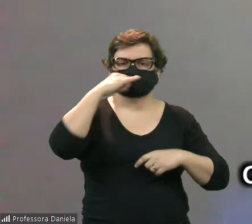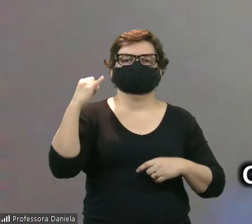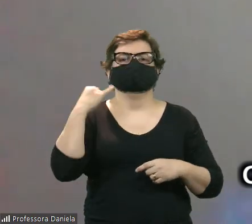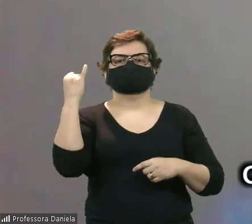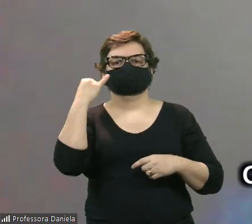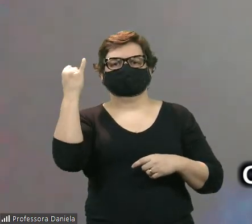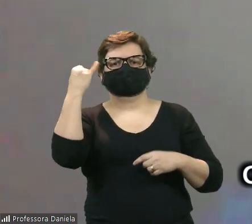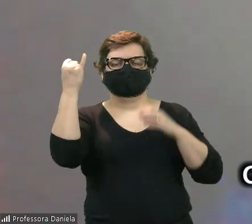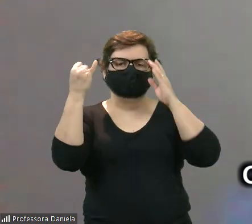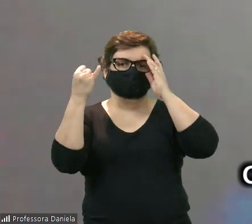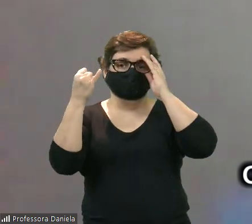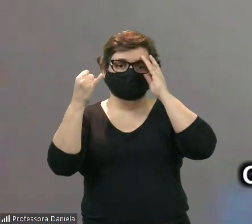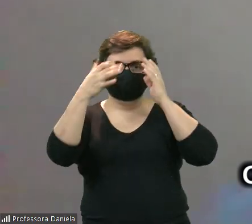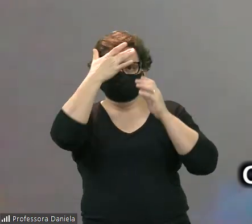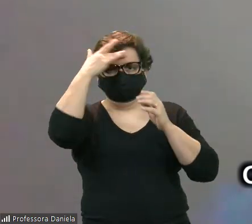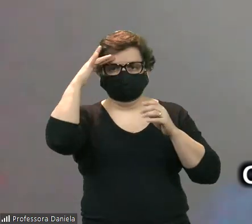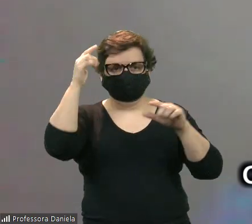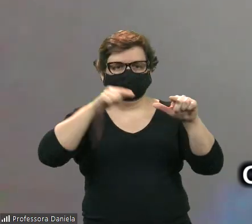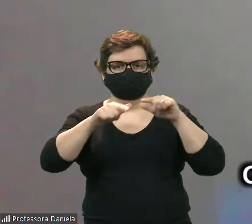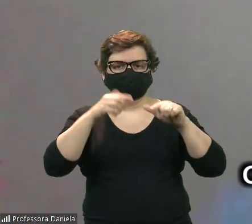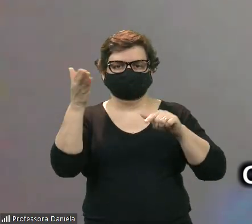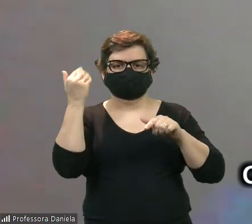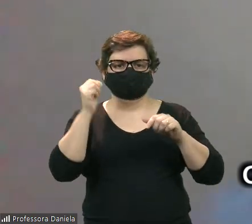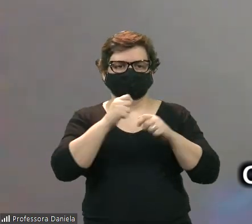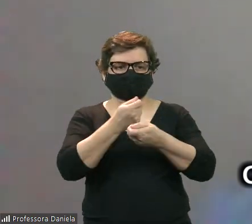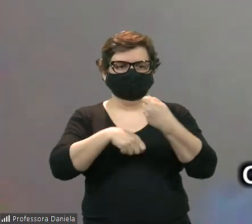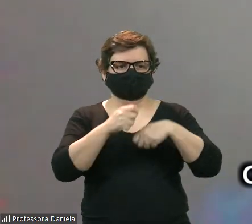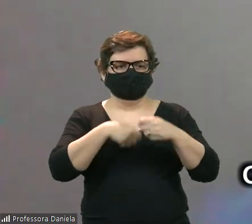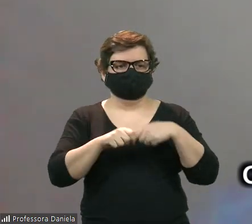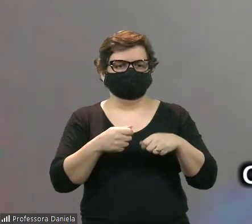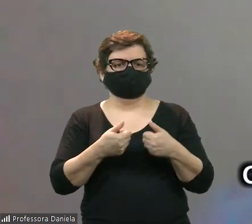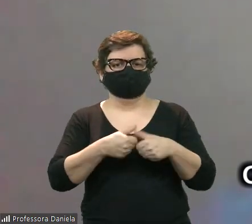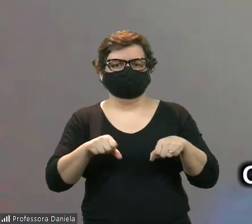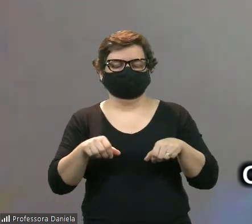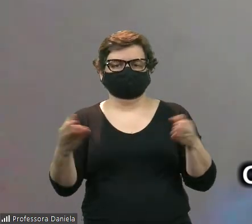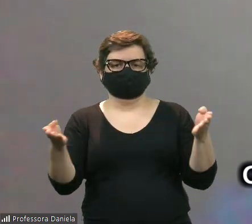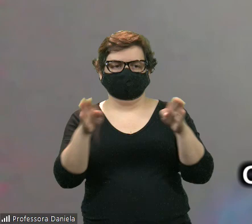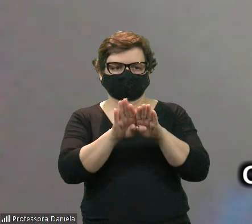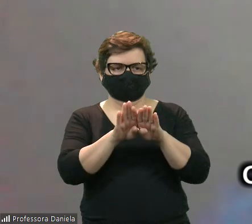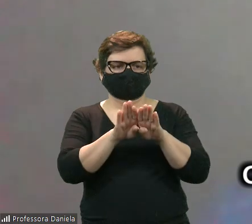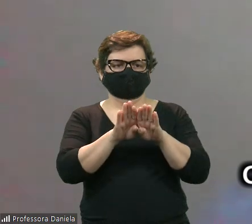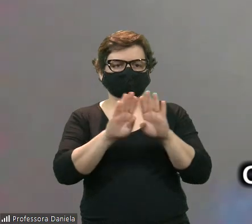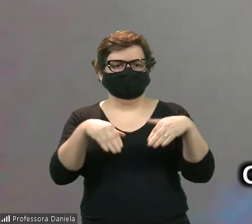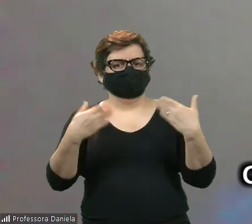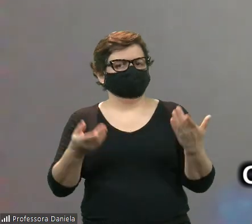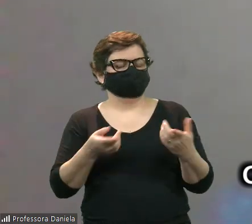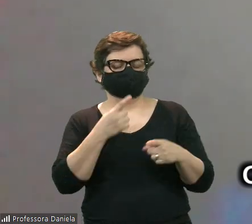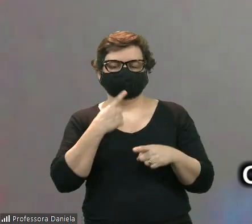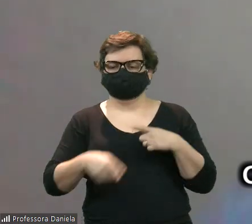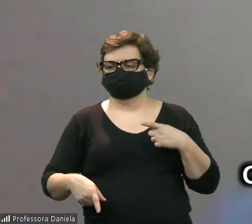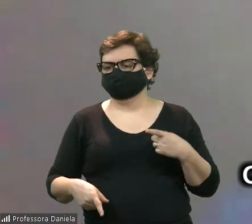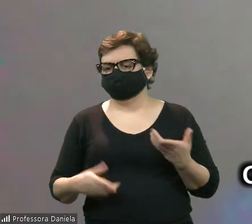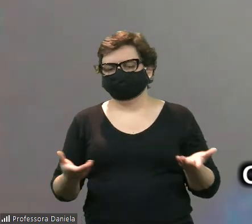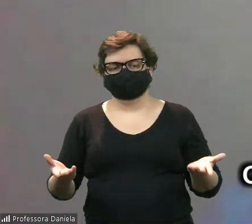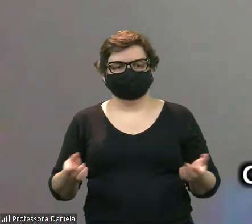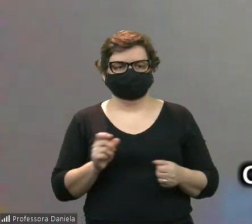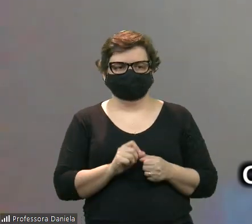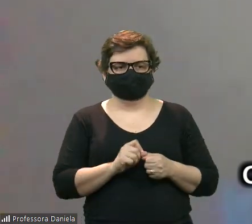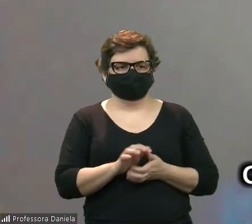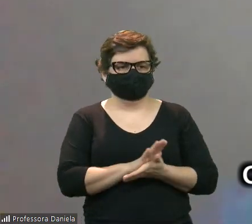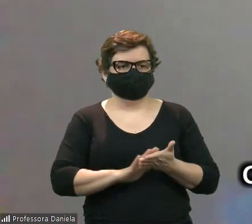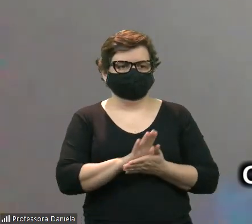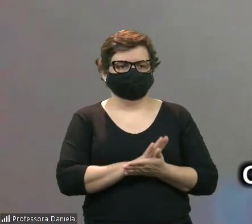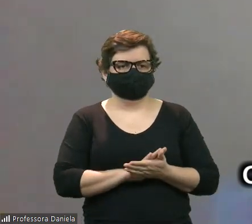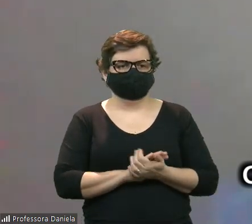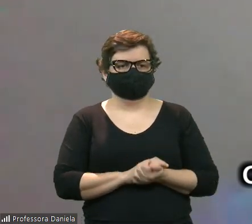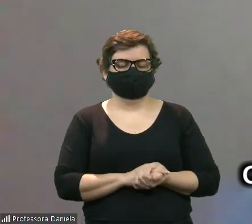pessoas que trabalhavam no comércio e que a gente sabe que está fechado e que não tem por onde correr e recorrer. Então, fica